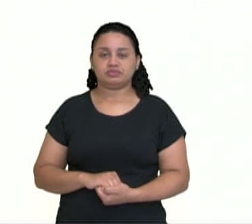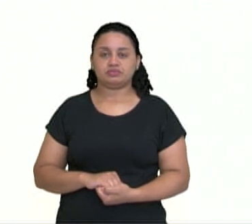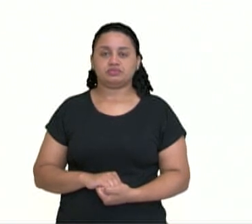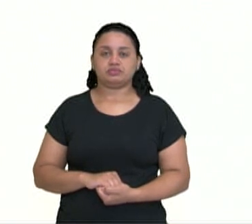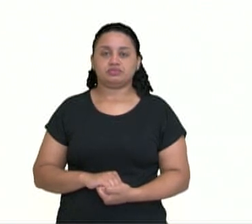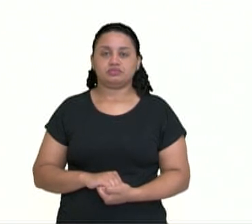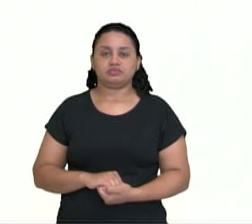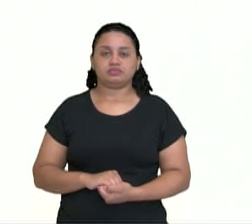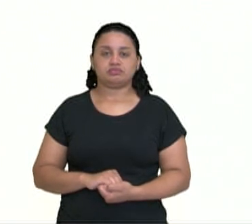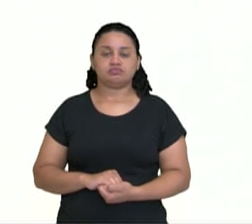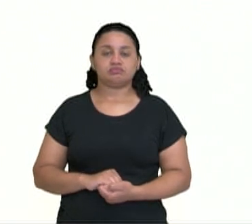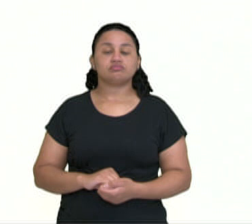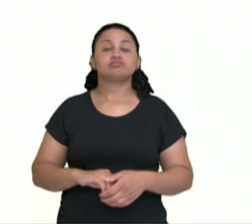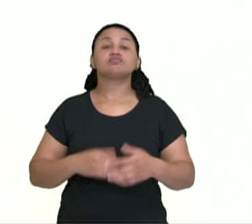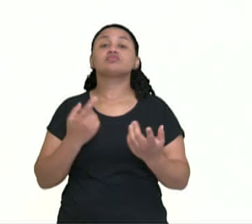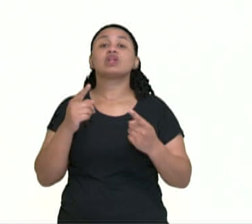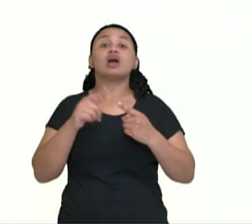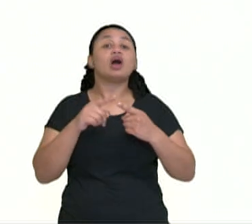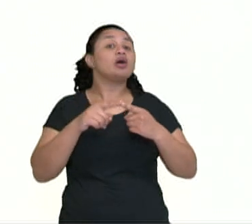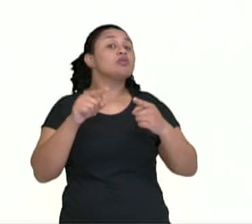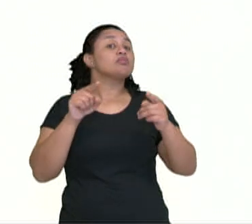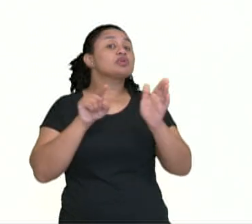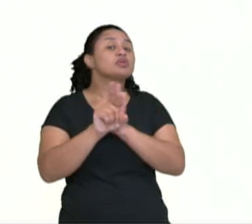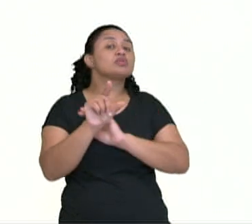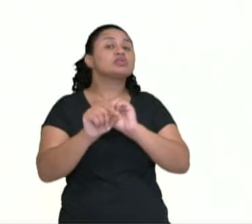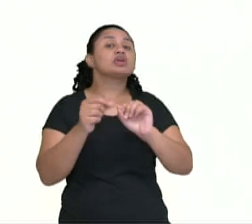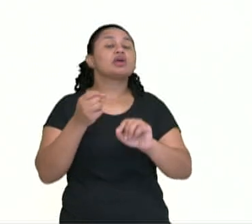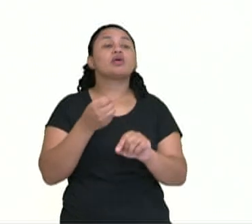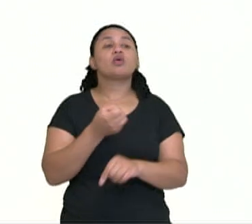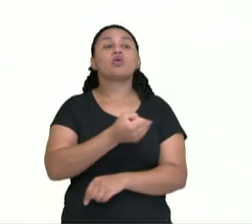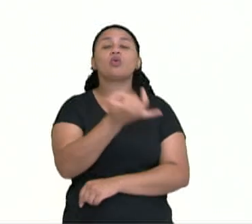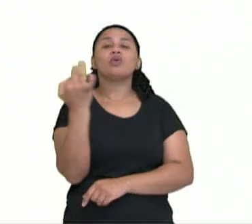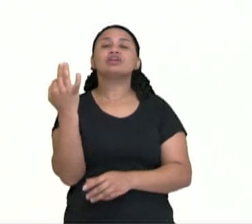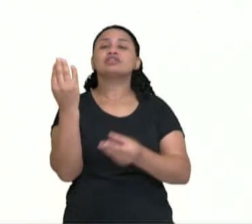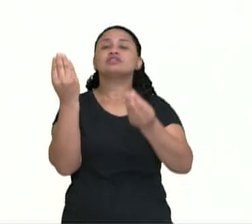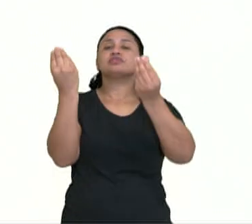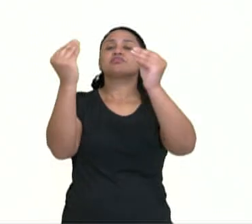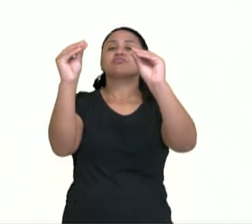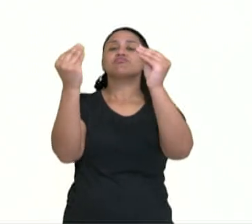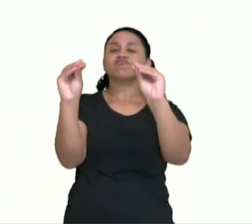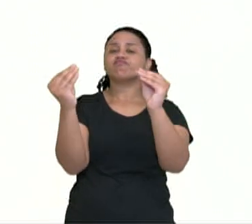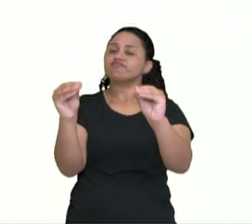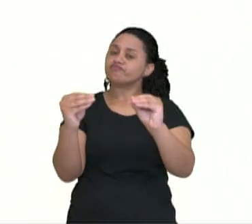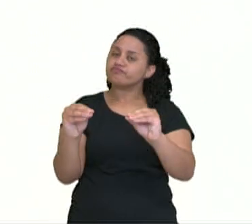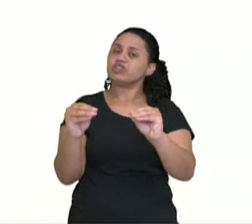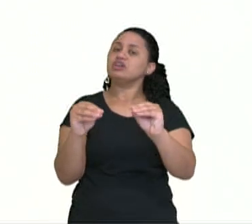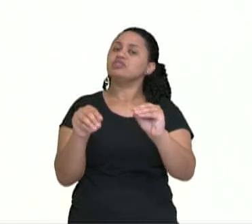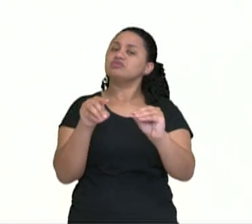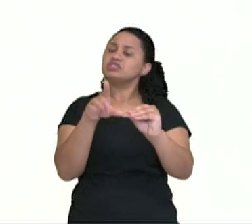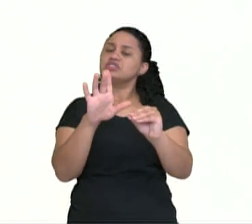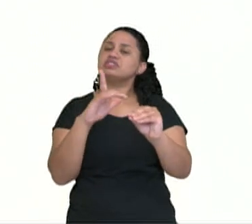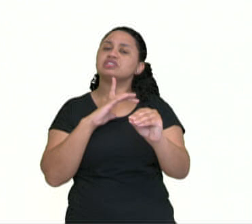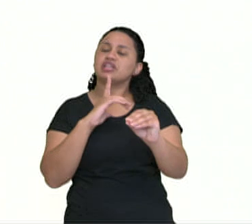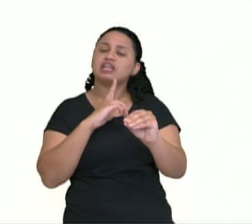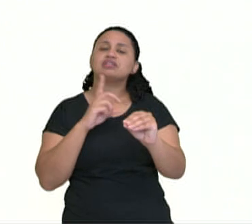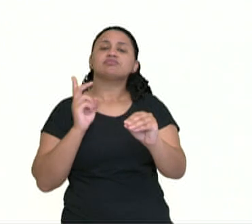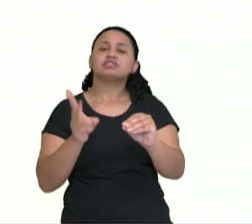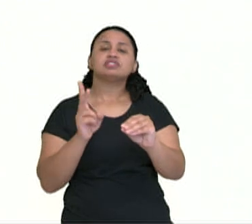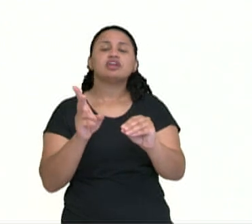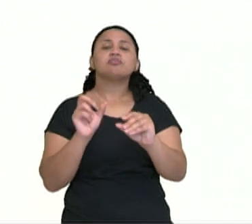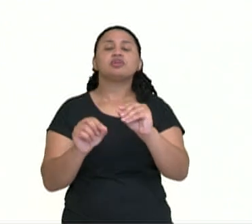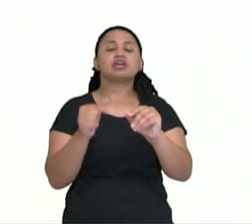many do you share? Quantas posts, né? Quantas postagens virais você recebe a